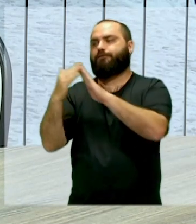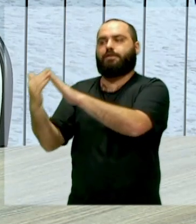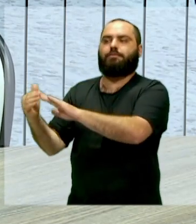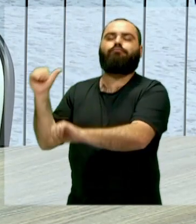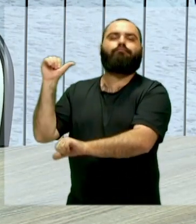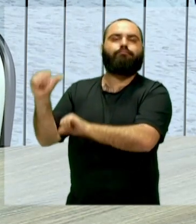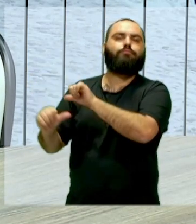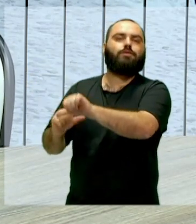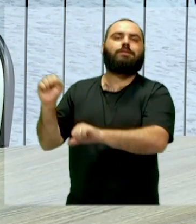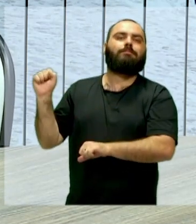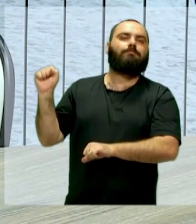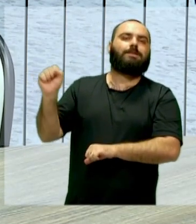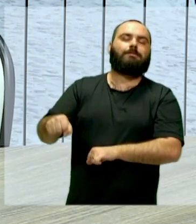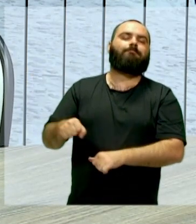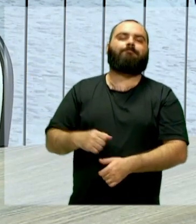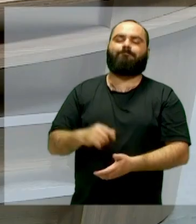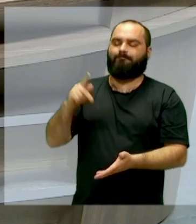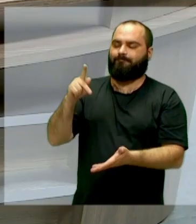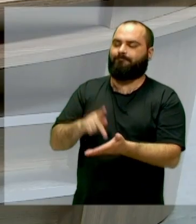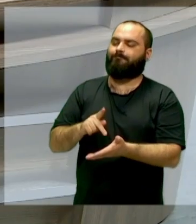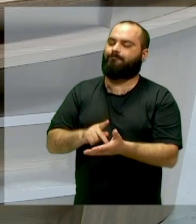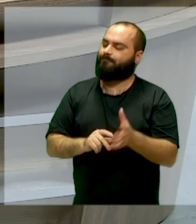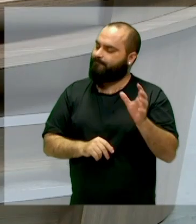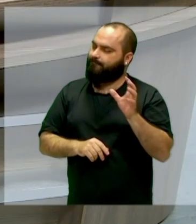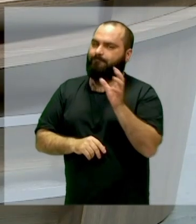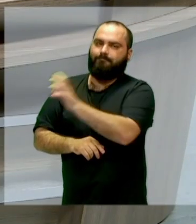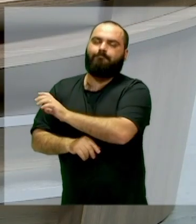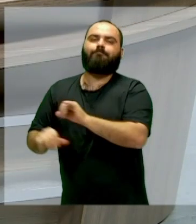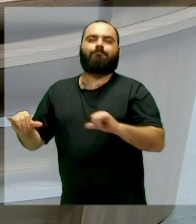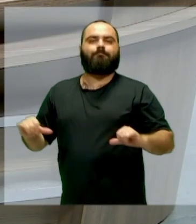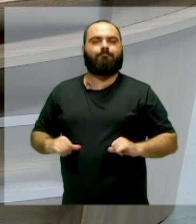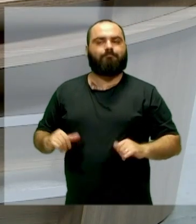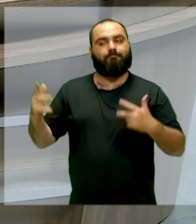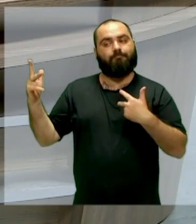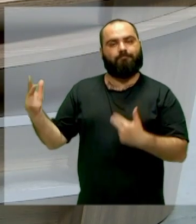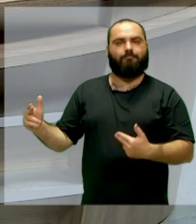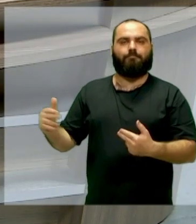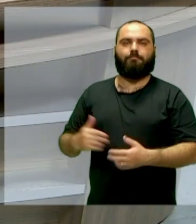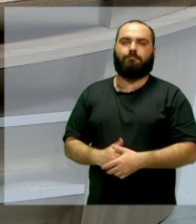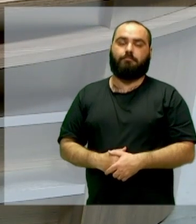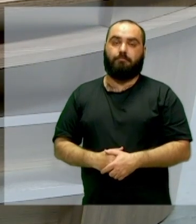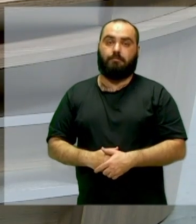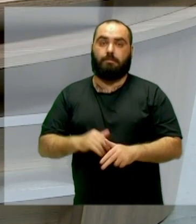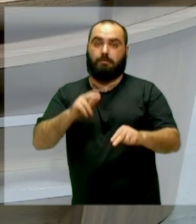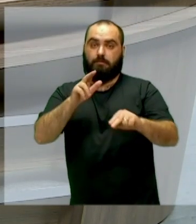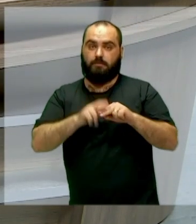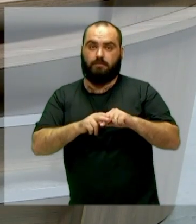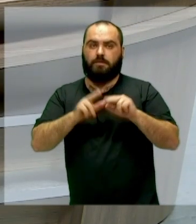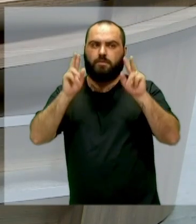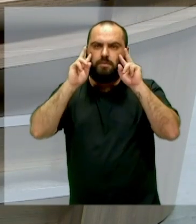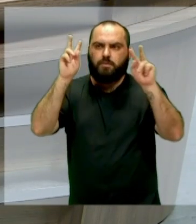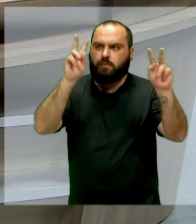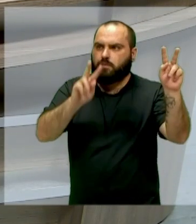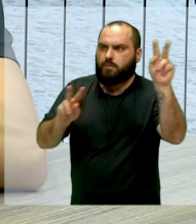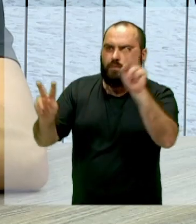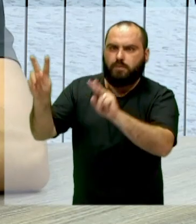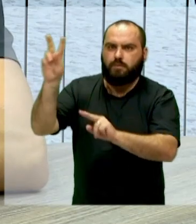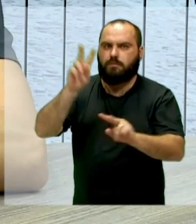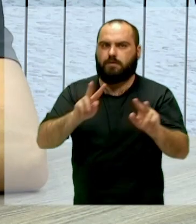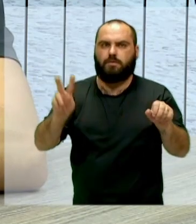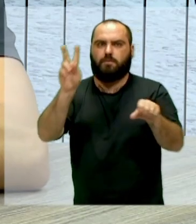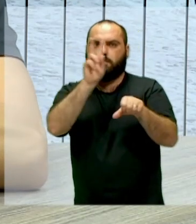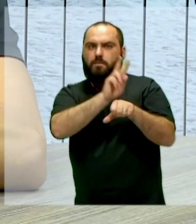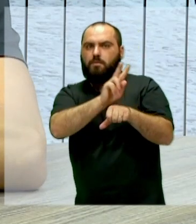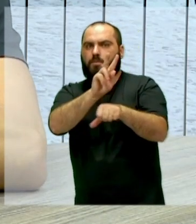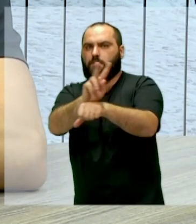algum em alguma camada ela ela interfere né então esse olhar de cuidado com os resíduos da